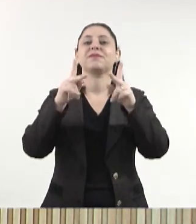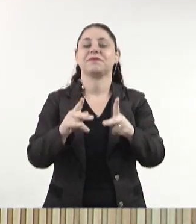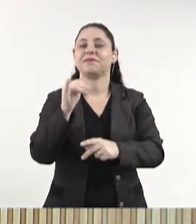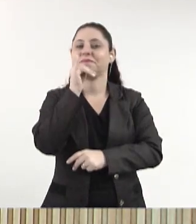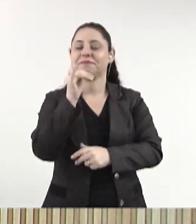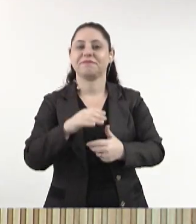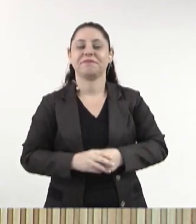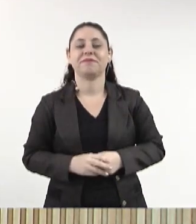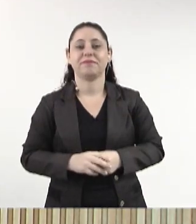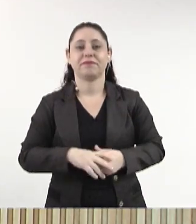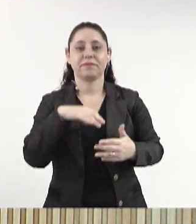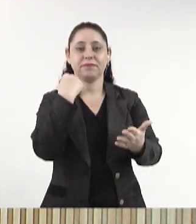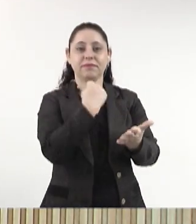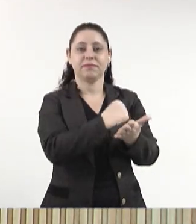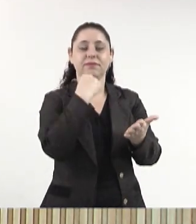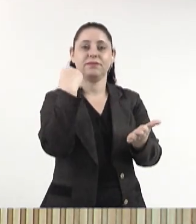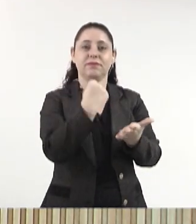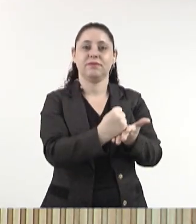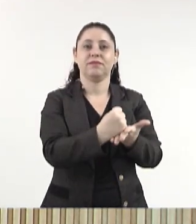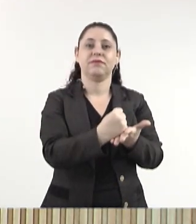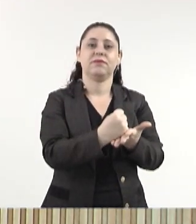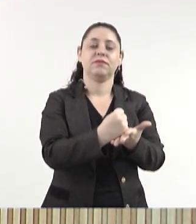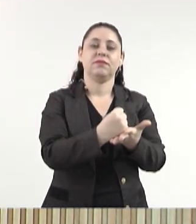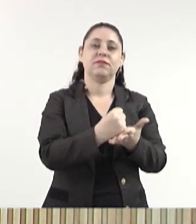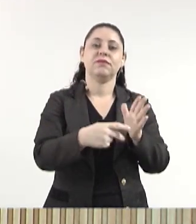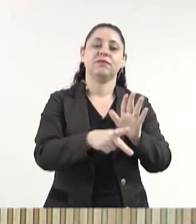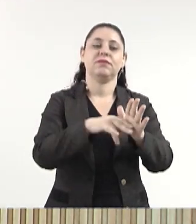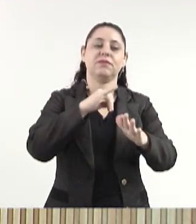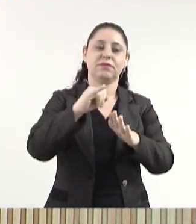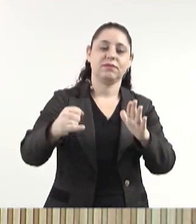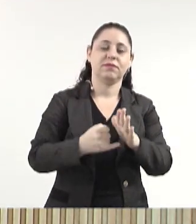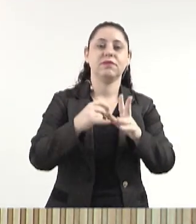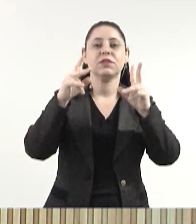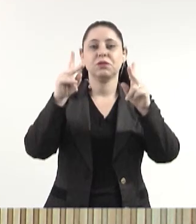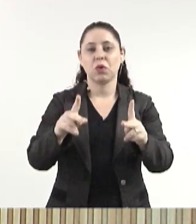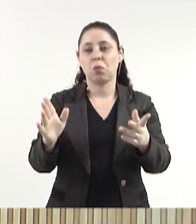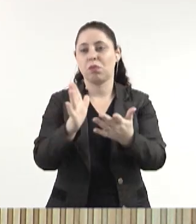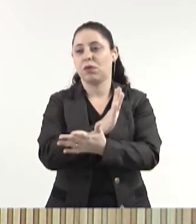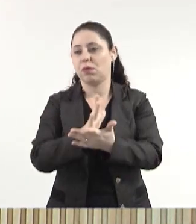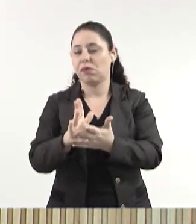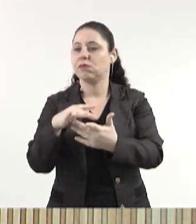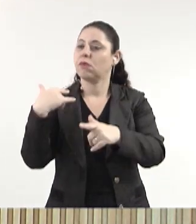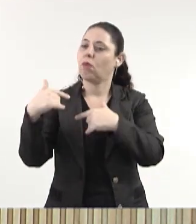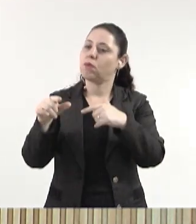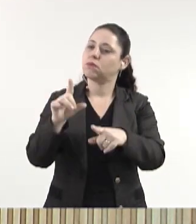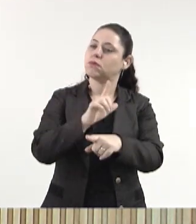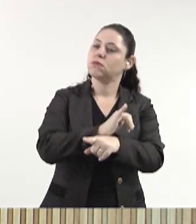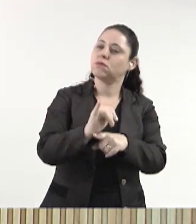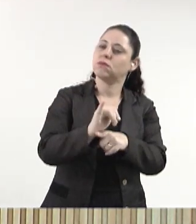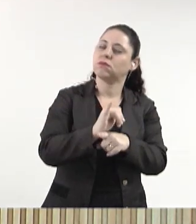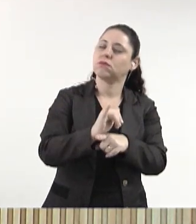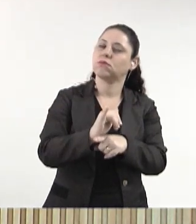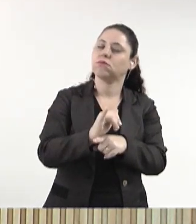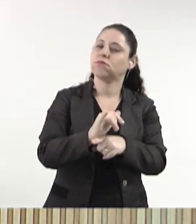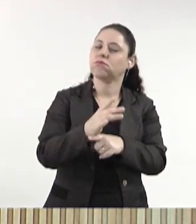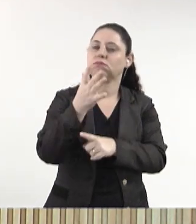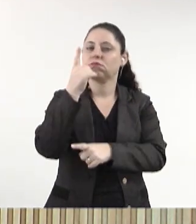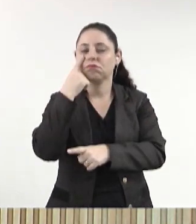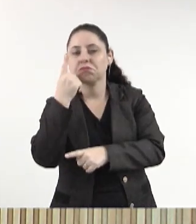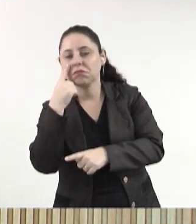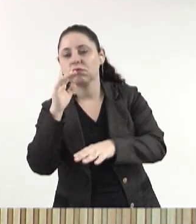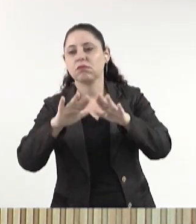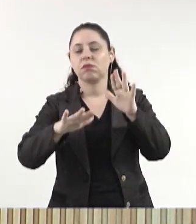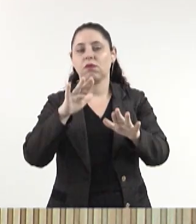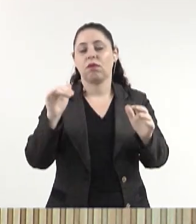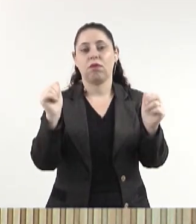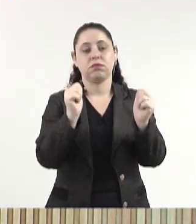exemplo, certidão a órgão público e entidades para cumprir alguma atribuição legal, alguma verificação que eles